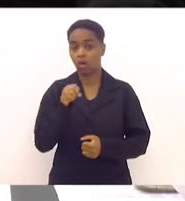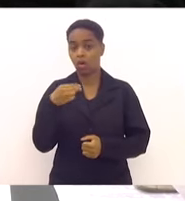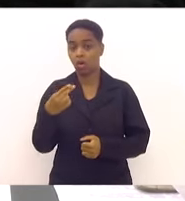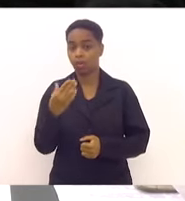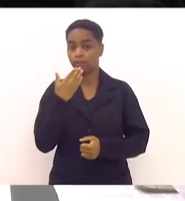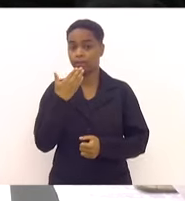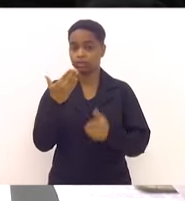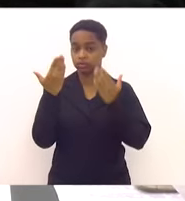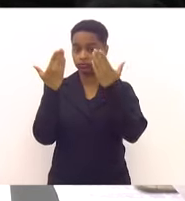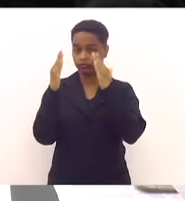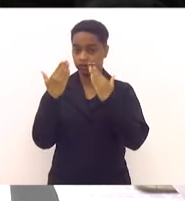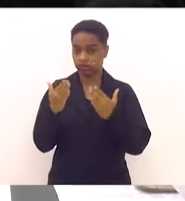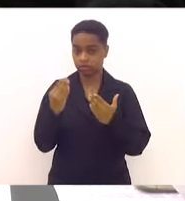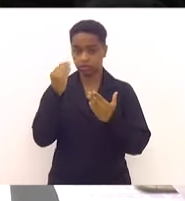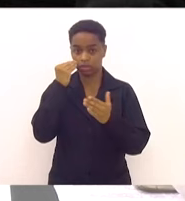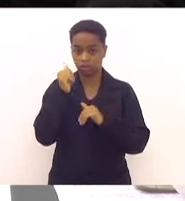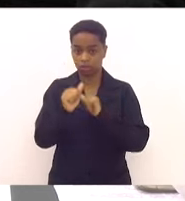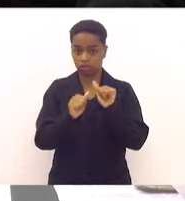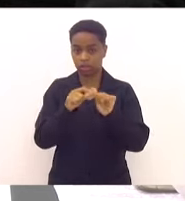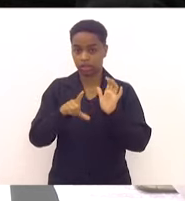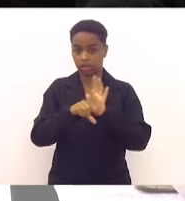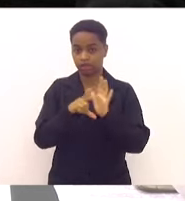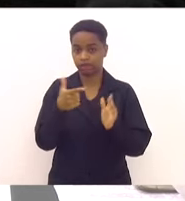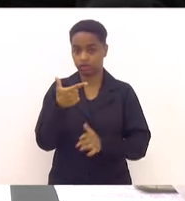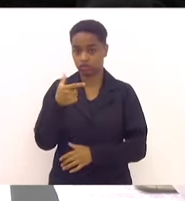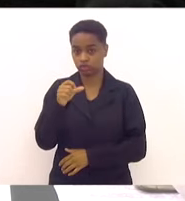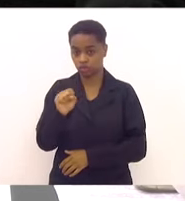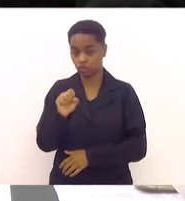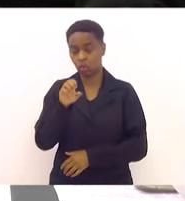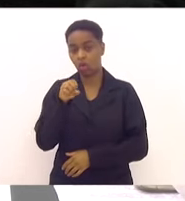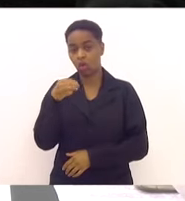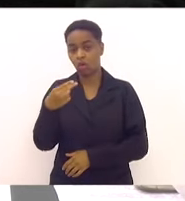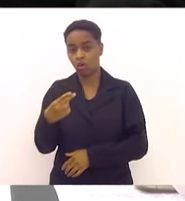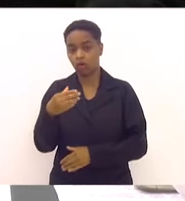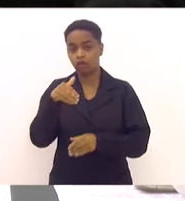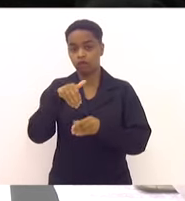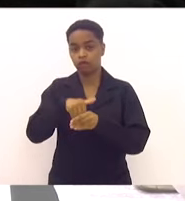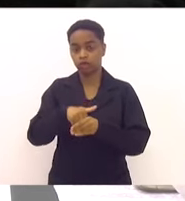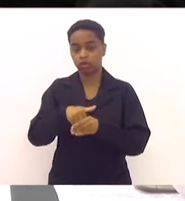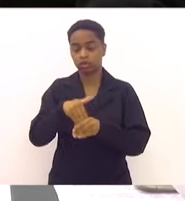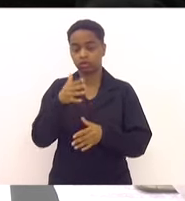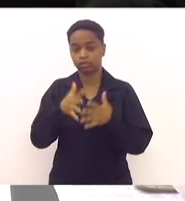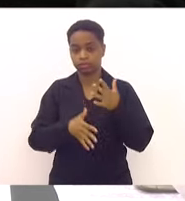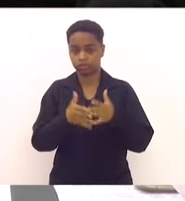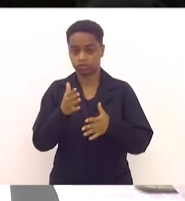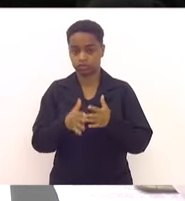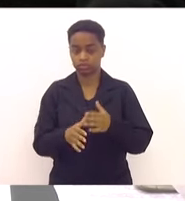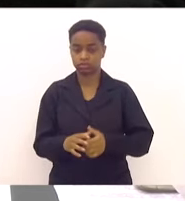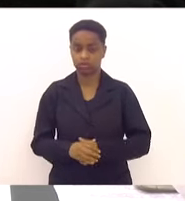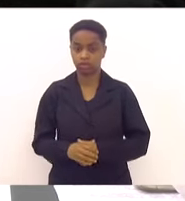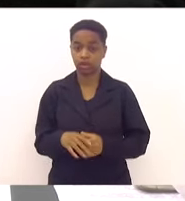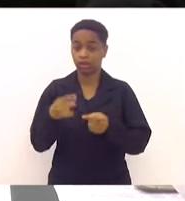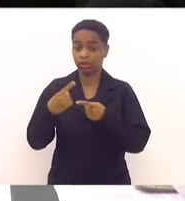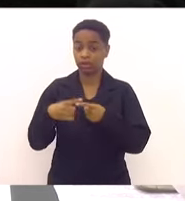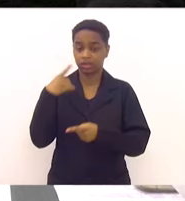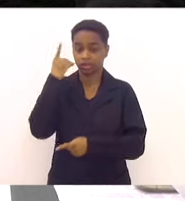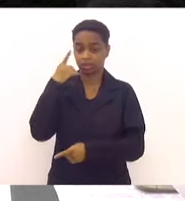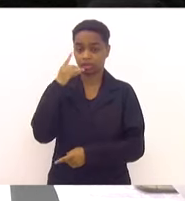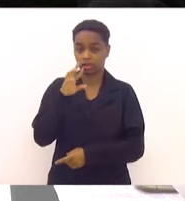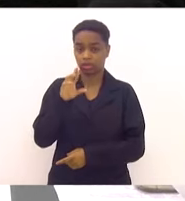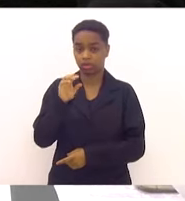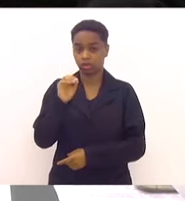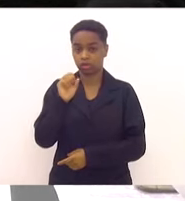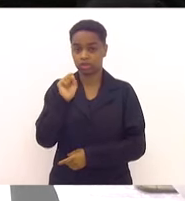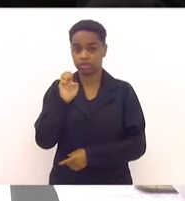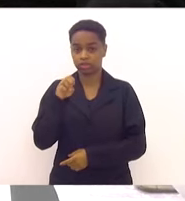pedir vista para mudar a Lei 28, ou vai votar pela prejudicabilidade. Porque o deputado Rosenberg Reis,